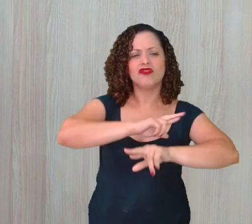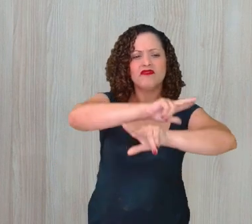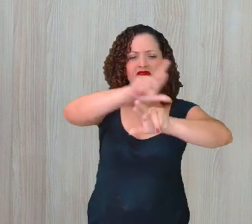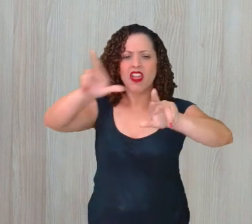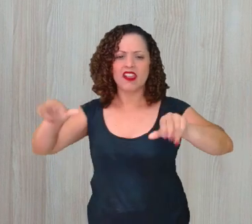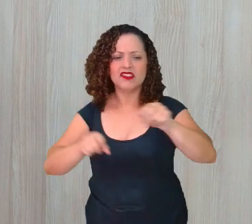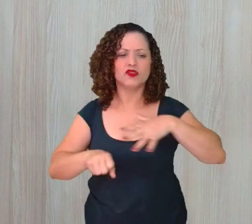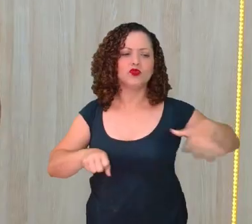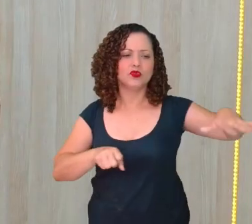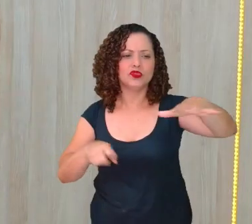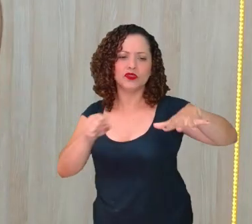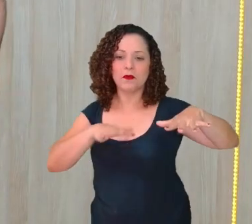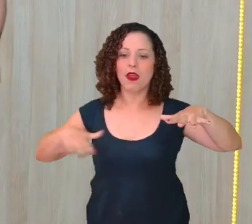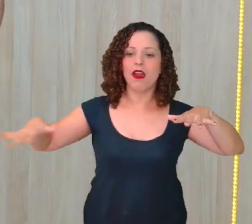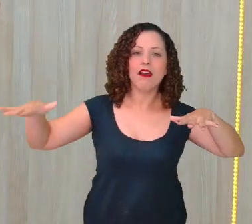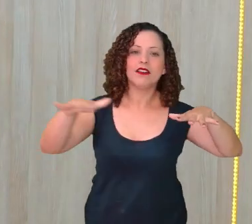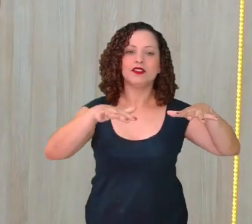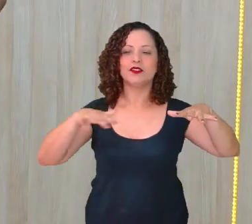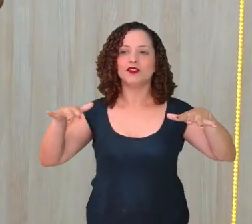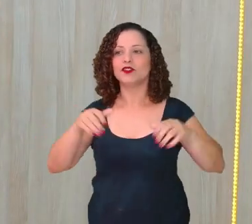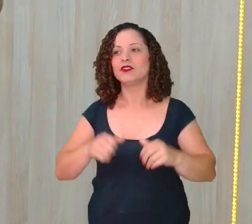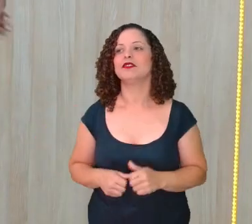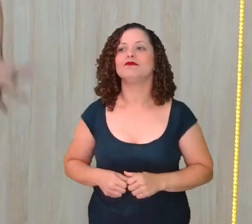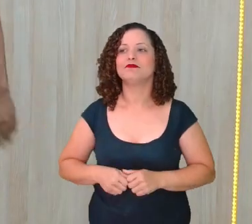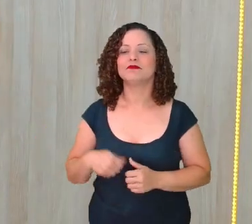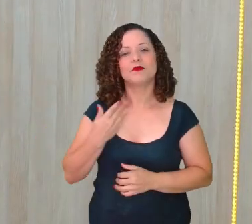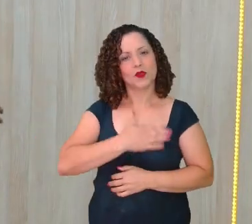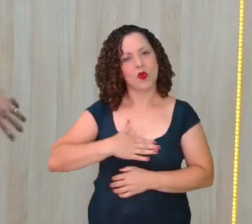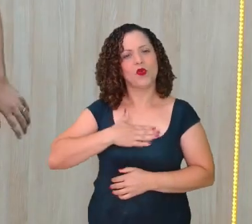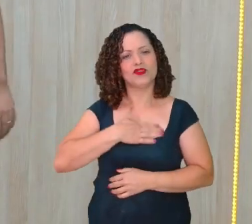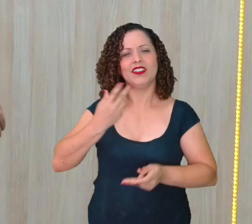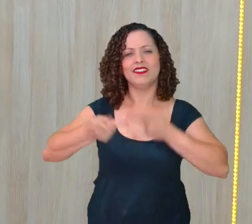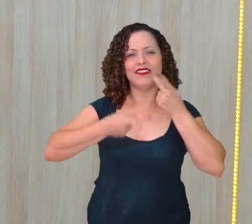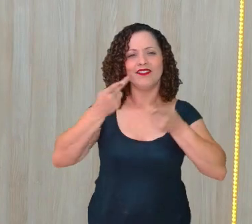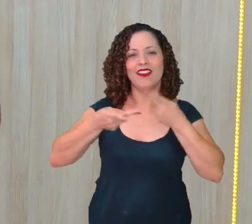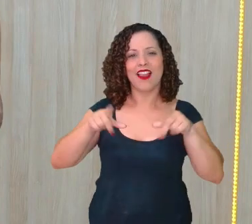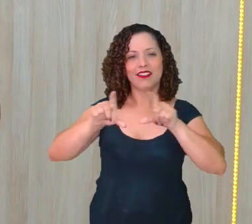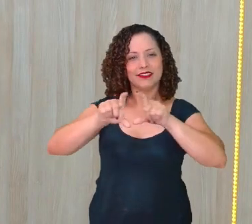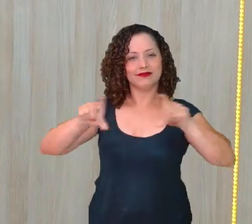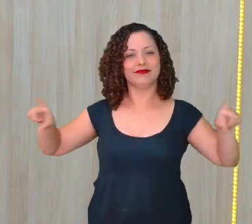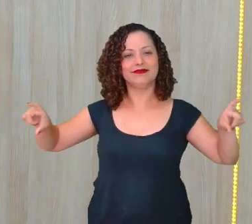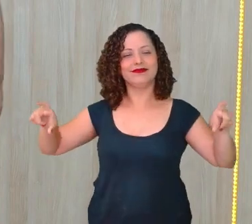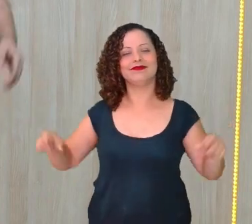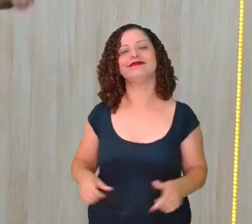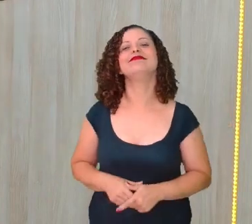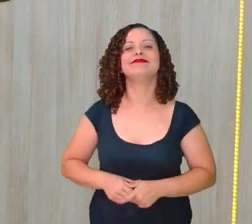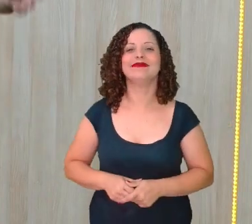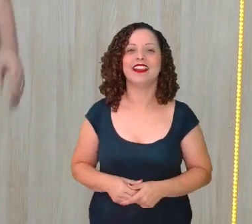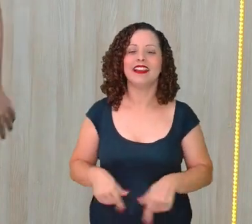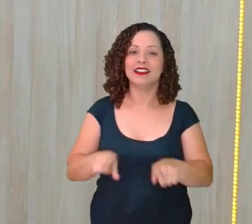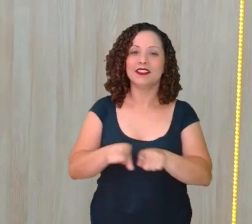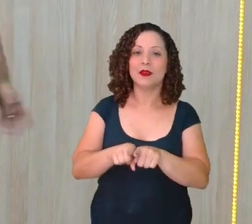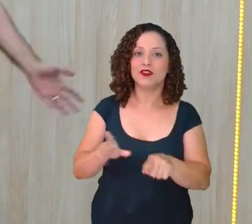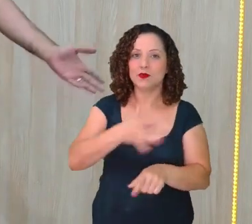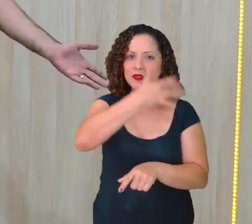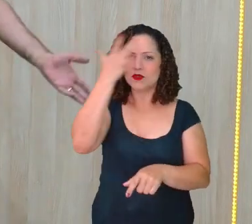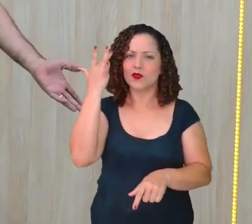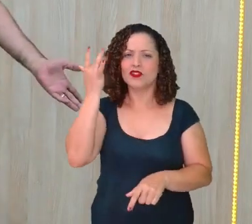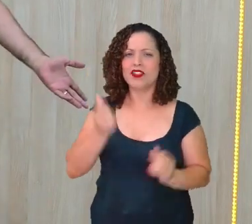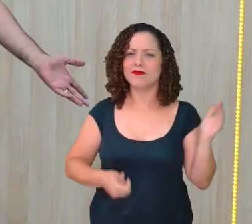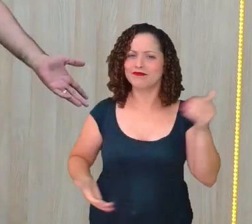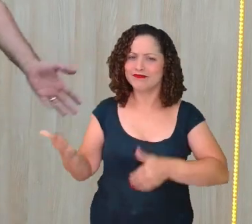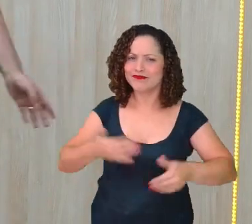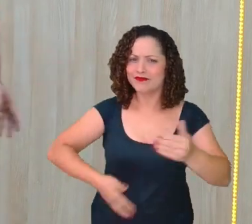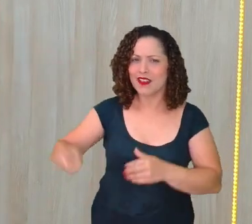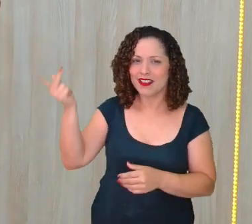Gostei, exatamente. Gostasse de quê? Não, gostei de todo esse gingado aqui, todos esses elogios, do pessoal de São Paulo, né? Olha que coisa boa,